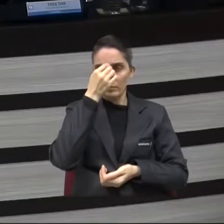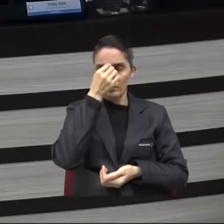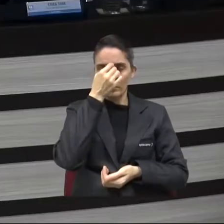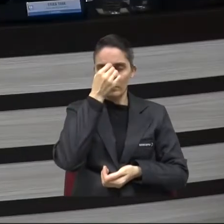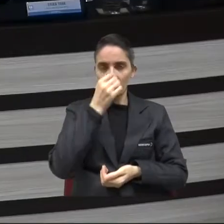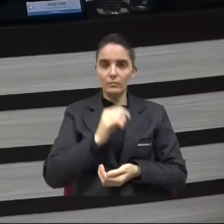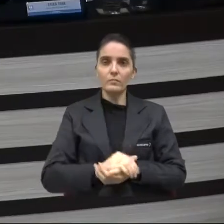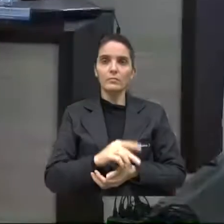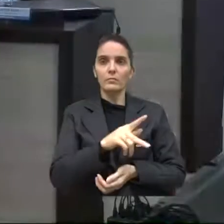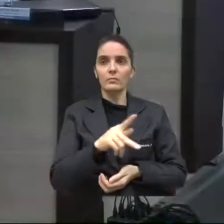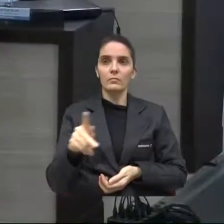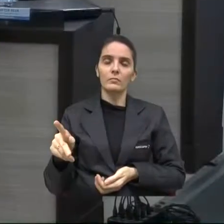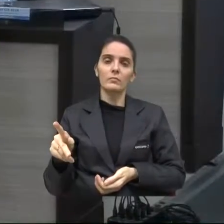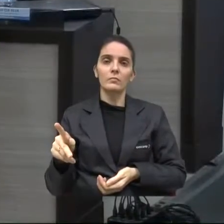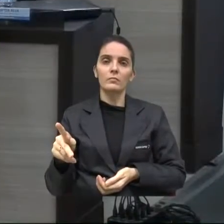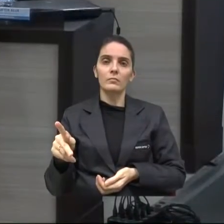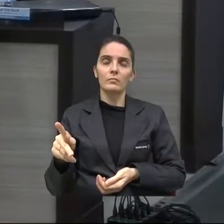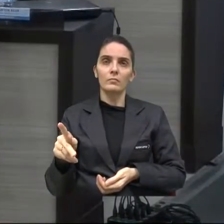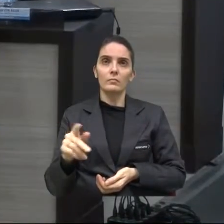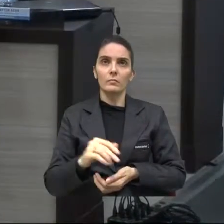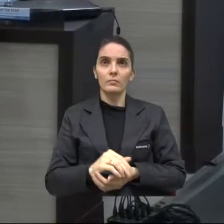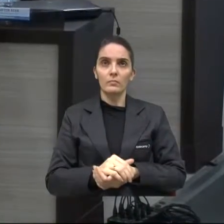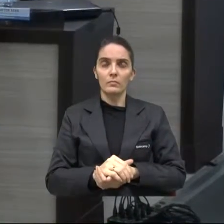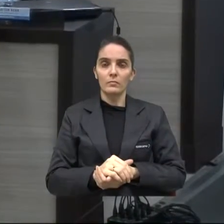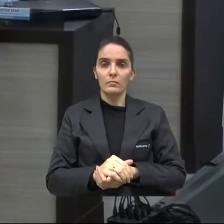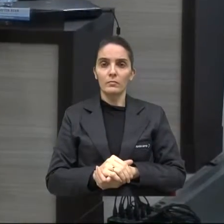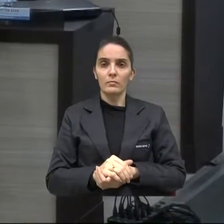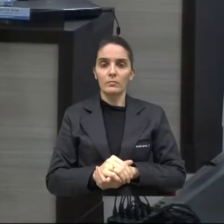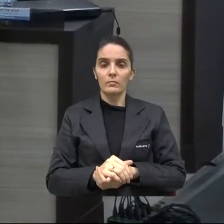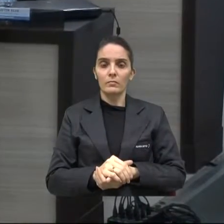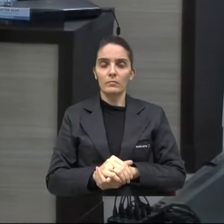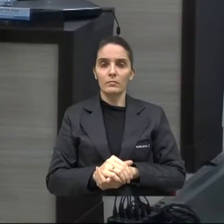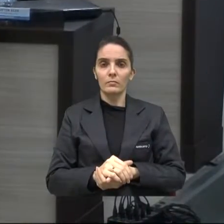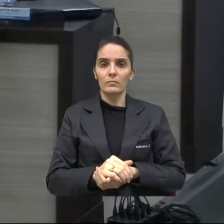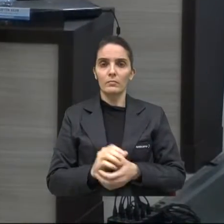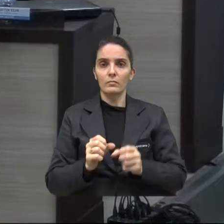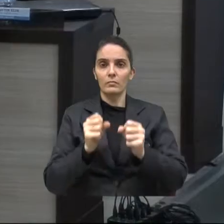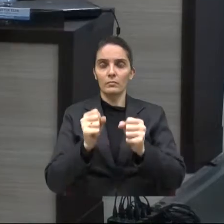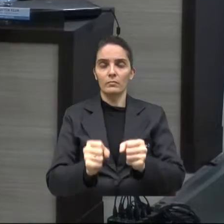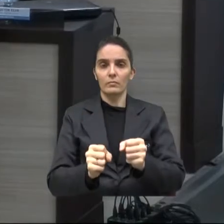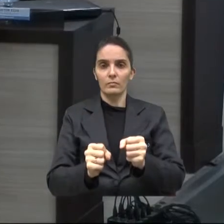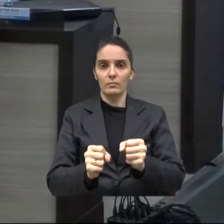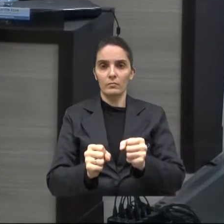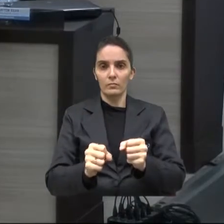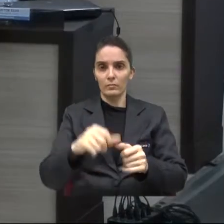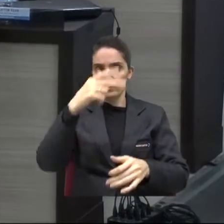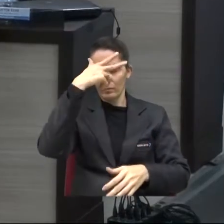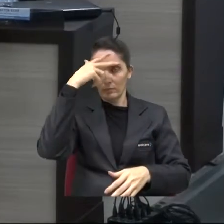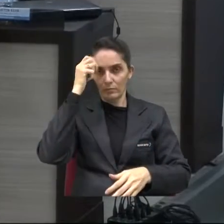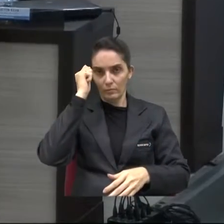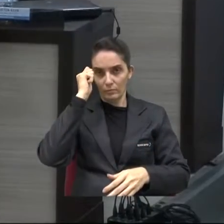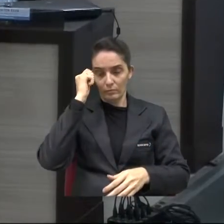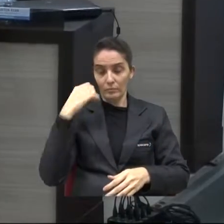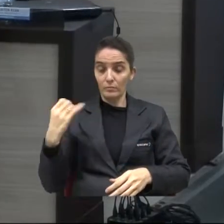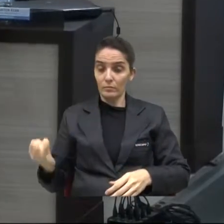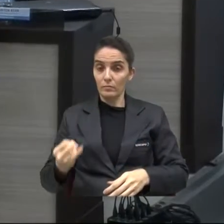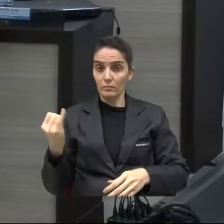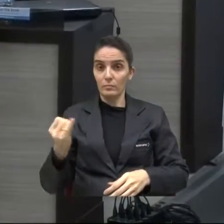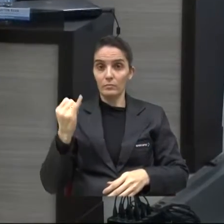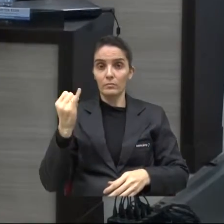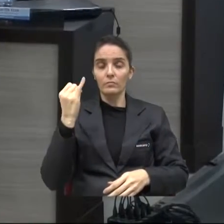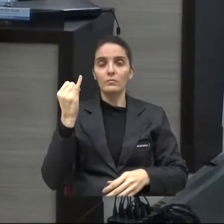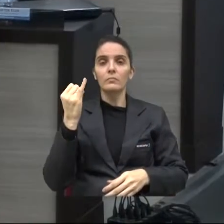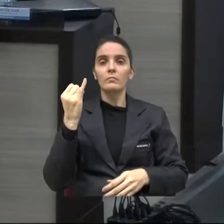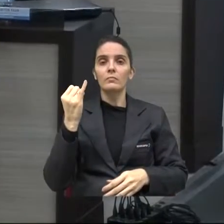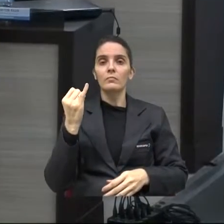Freitas. Senhor presidente, senhoras e senhores vereadores, o Poder Legislativo é um poder substancialmente importante, diria até